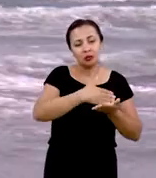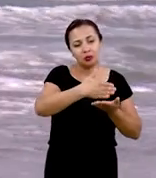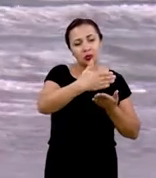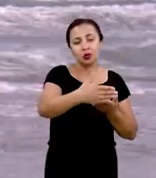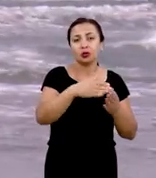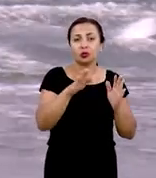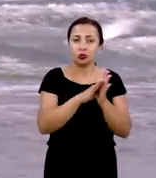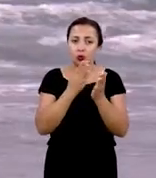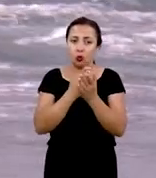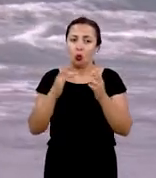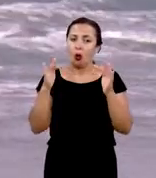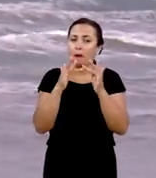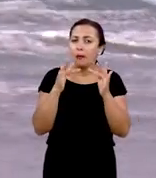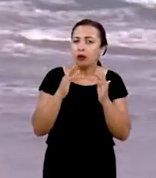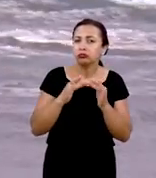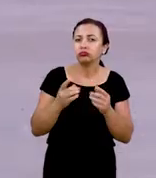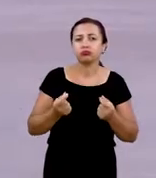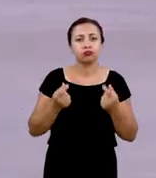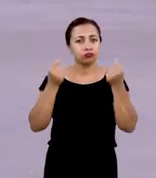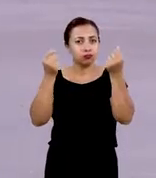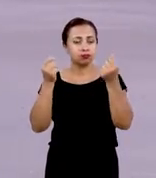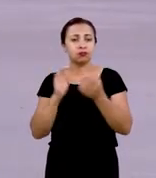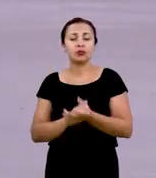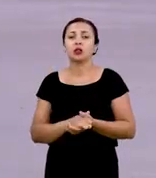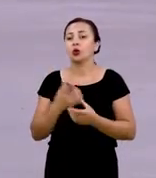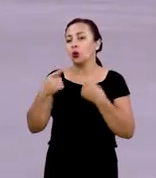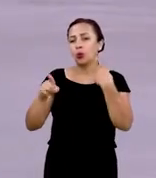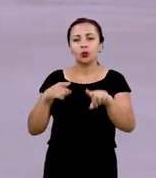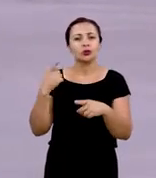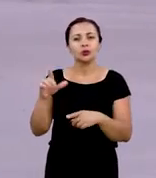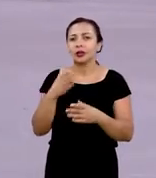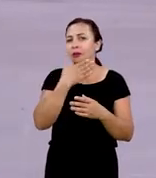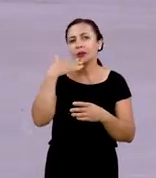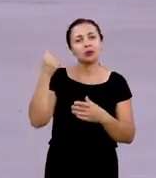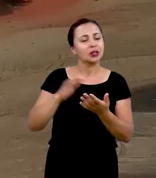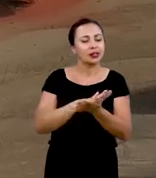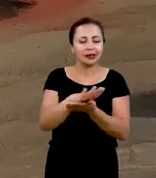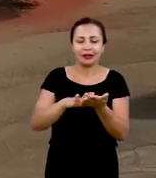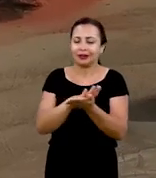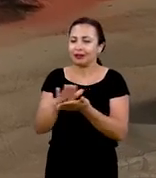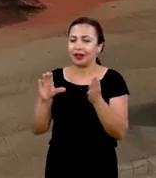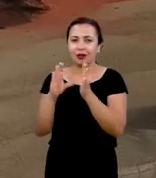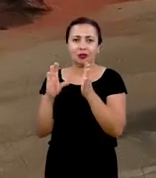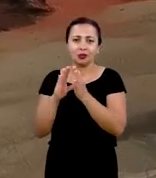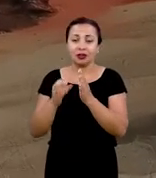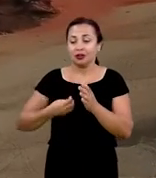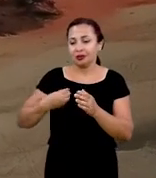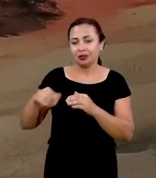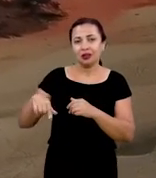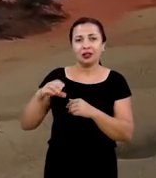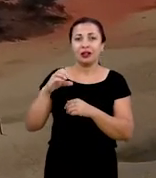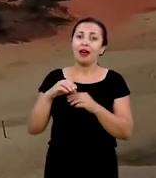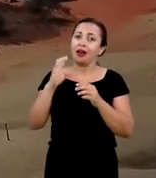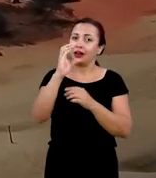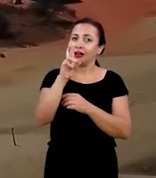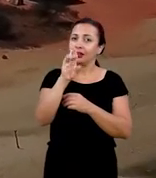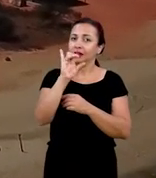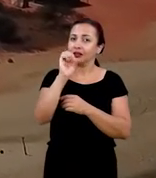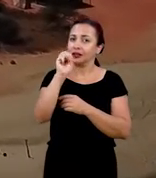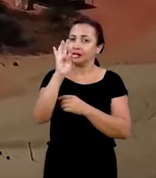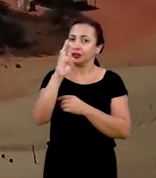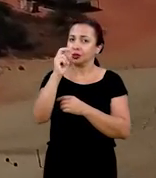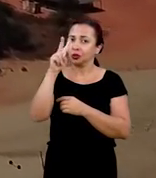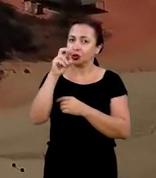a partir de alguns investimentos do setor eólico, outras praticamente não tem nenhuma melhoria. A comunidade que a gente está aqui do Cristóvão, né, São